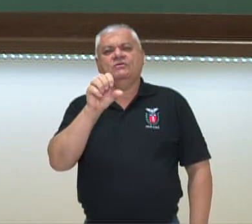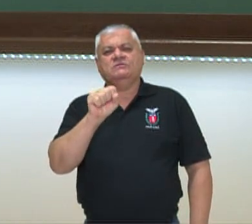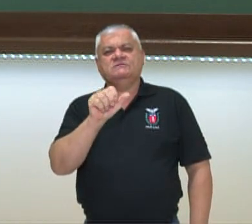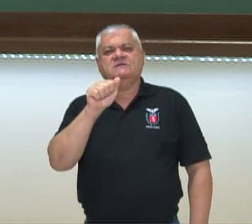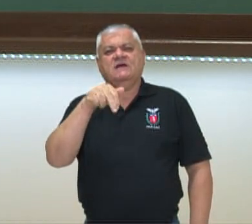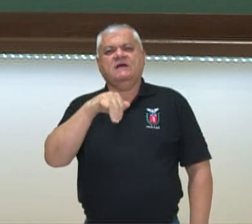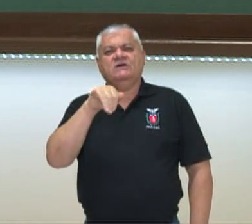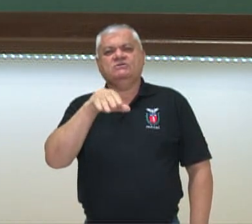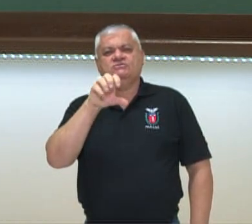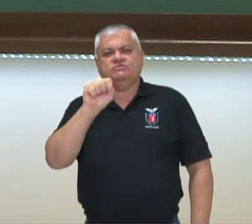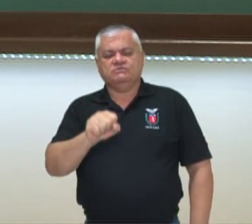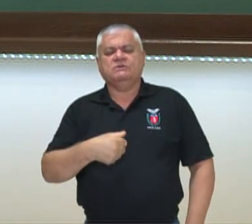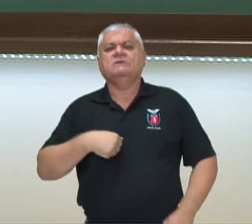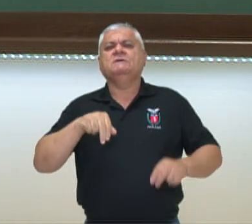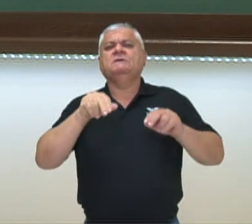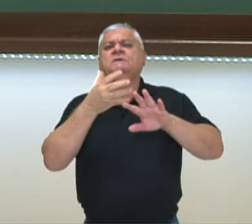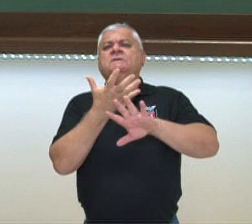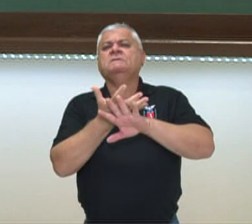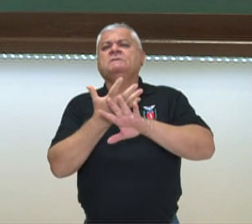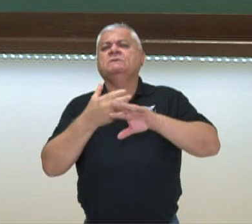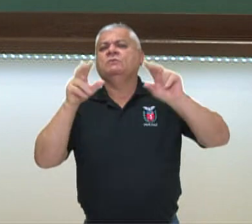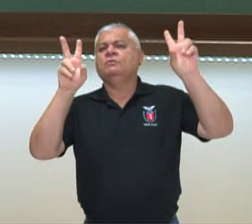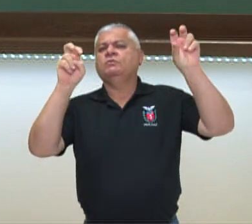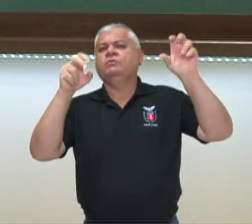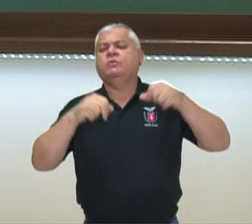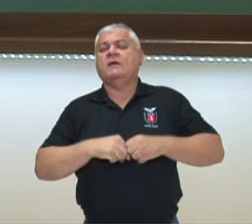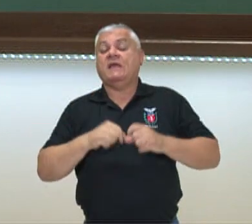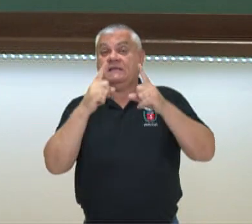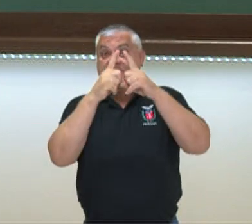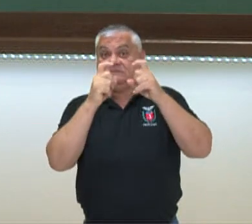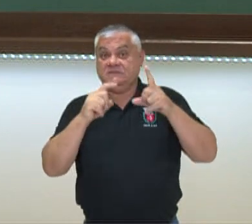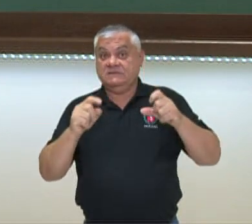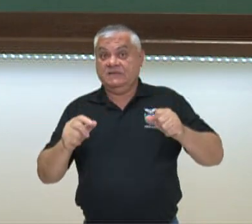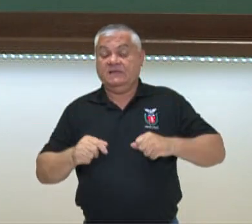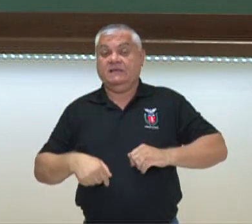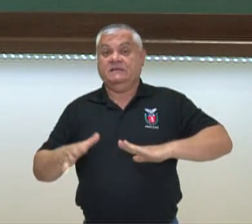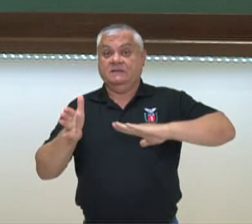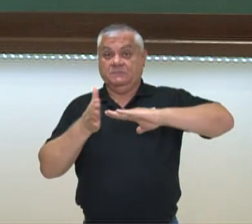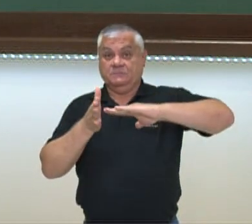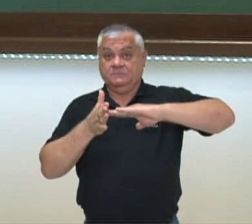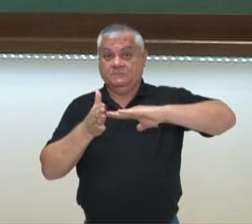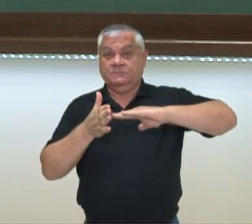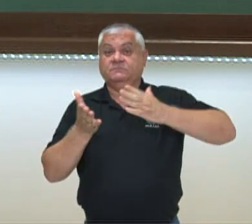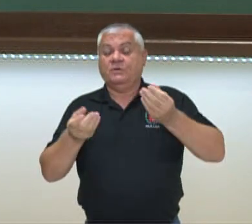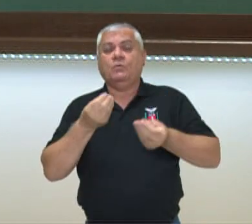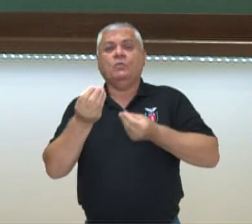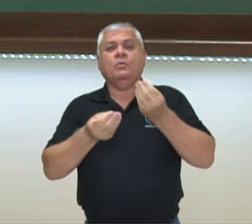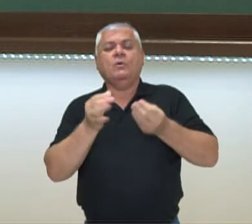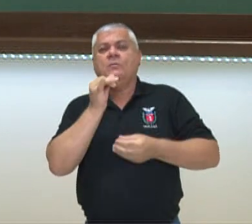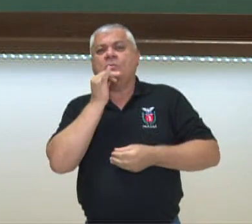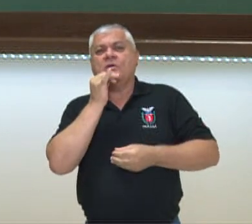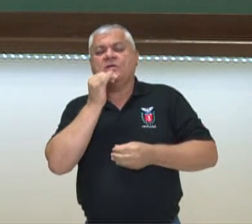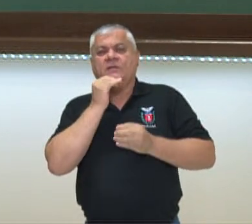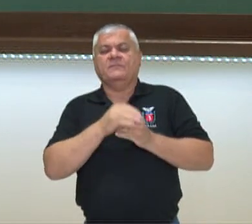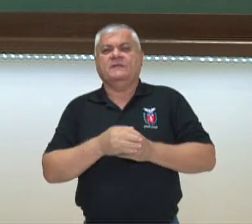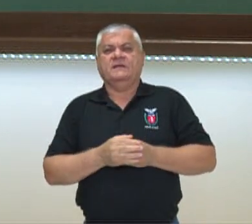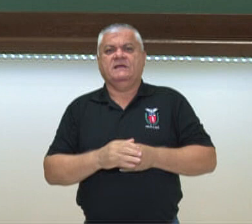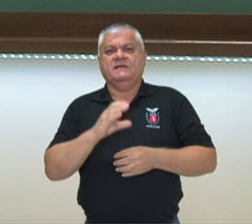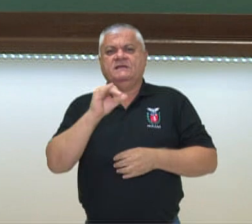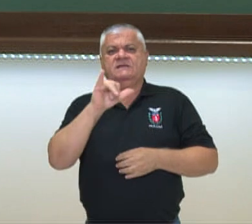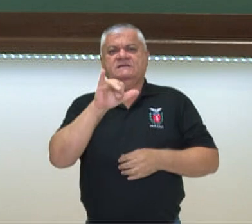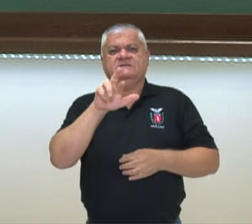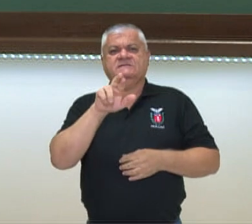falar sobre a ciência na pós-modernidade. Vamos falar sobre o chamado Círculo de